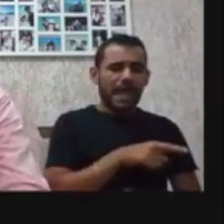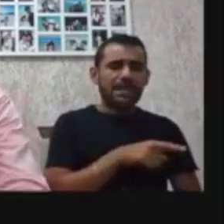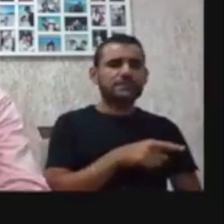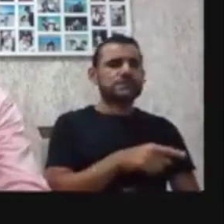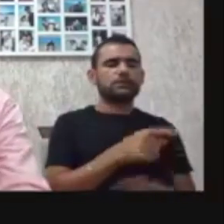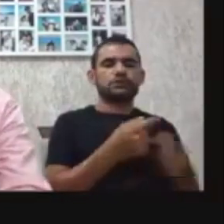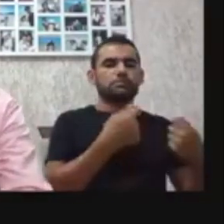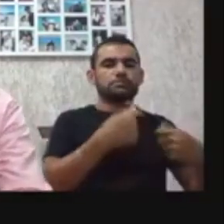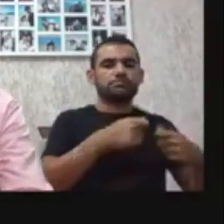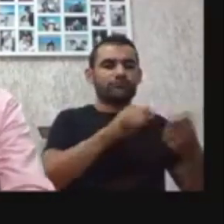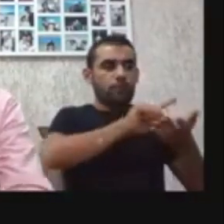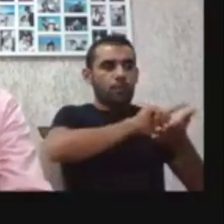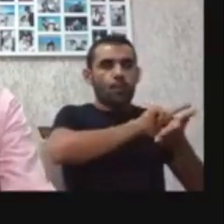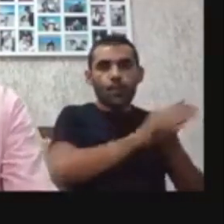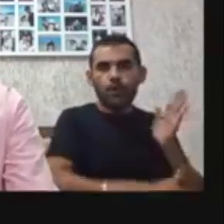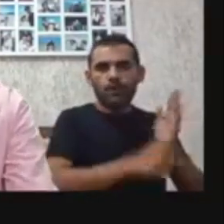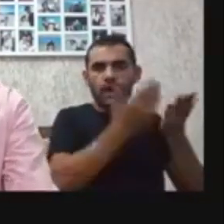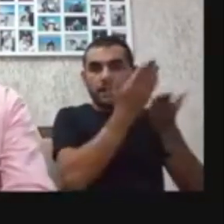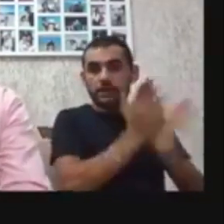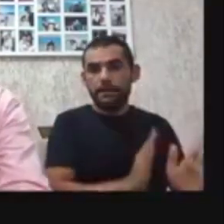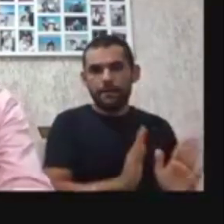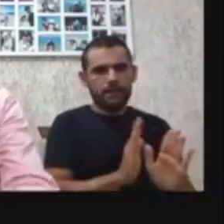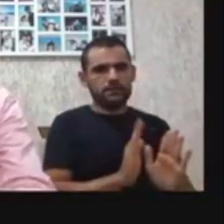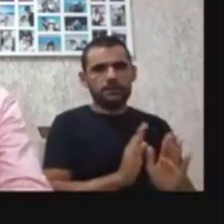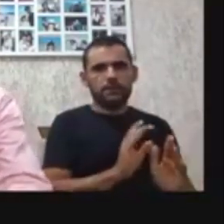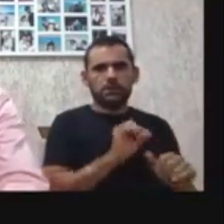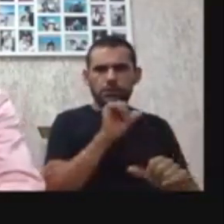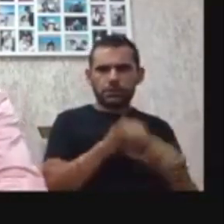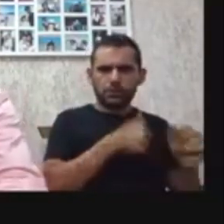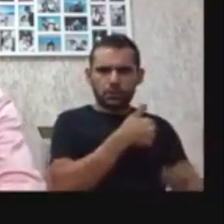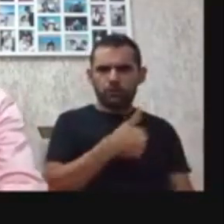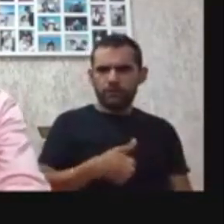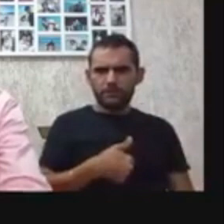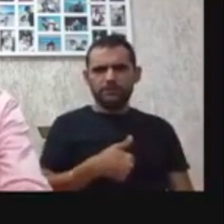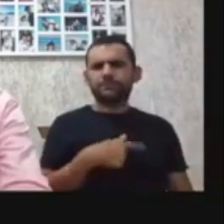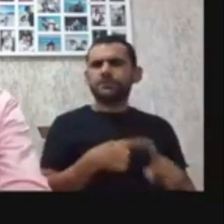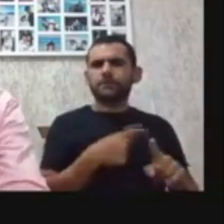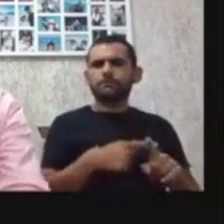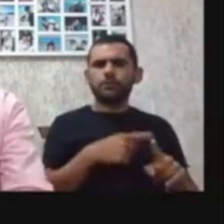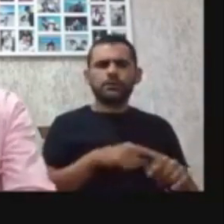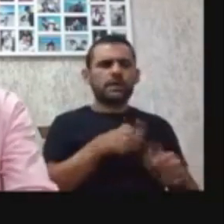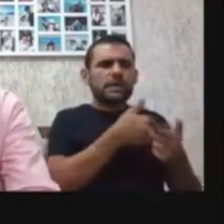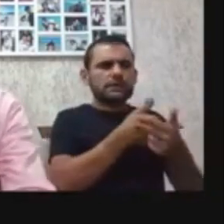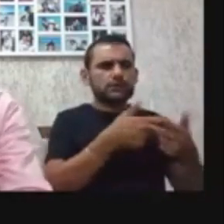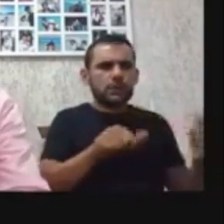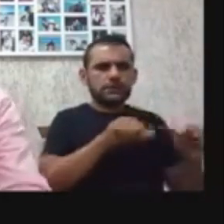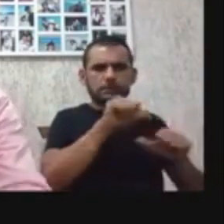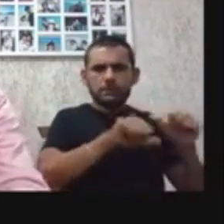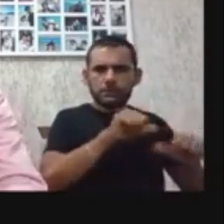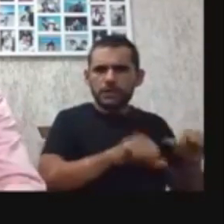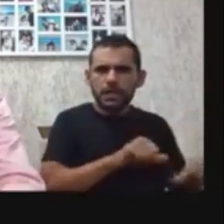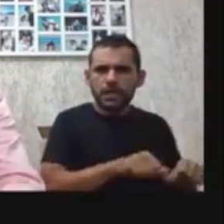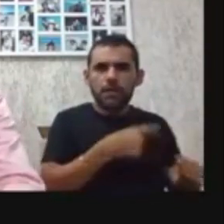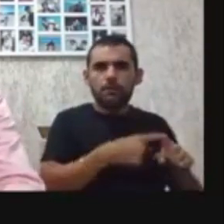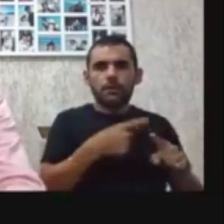sejam desmontadas. Sabe? Que porque trocou um governo. Por que as coisas são desmontadas? Principalmente por causa do